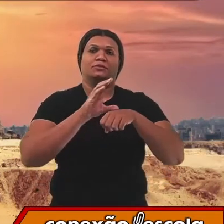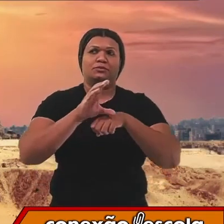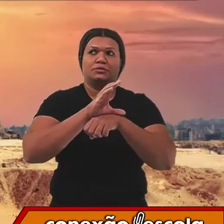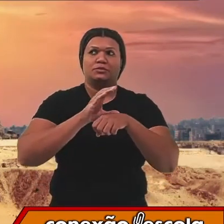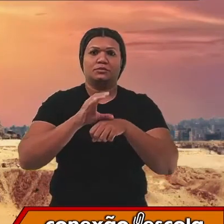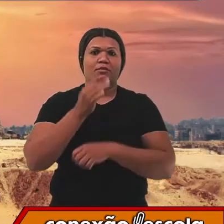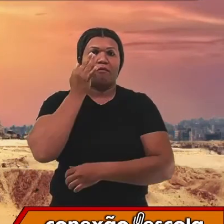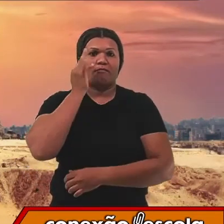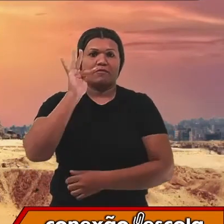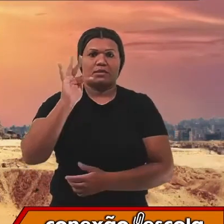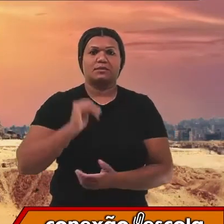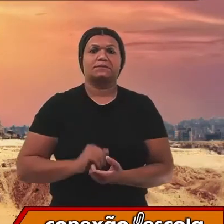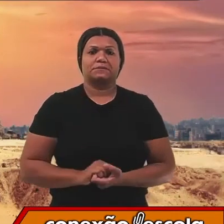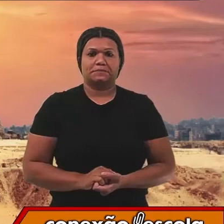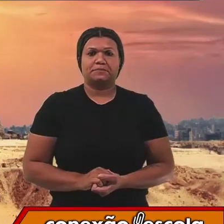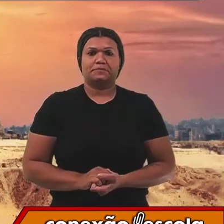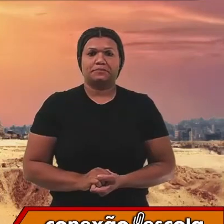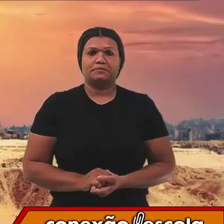para a França.